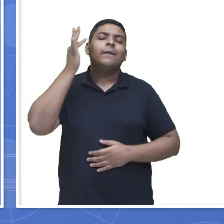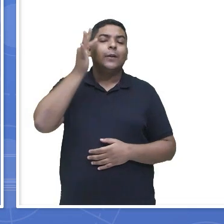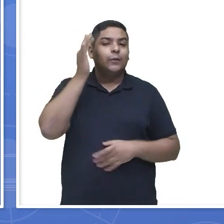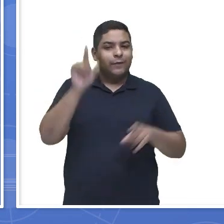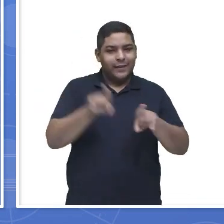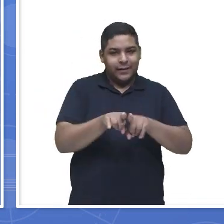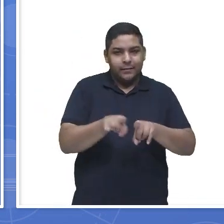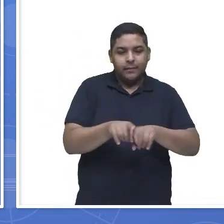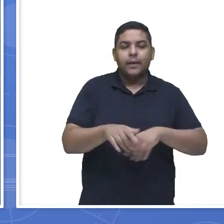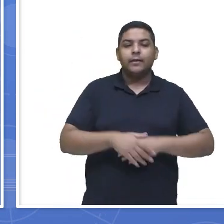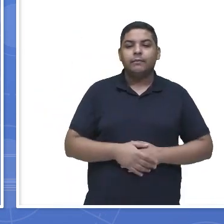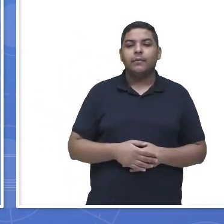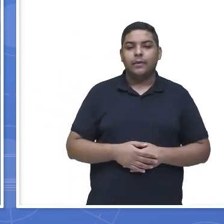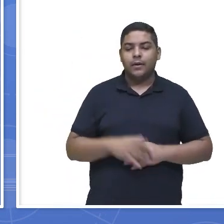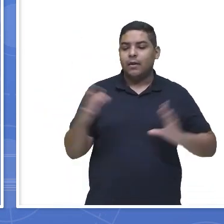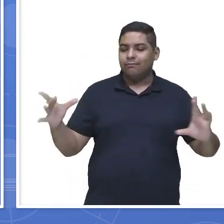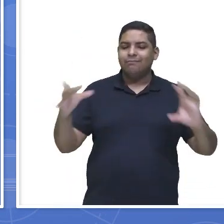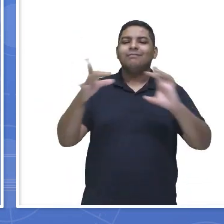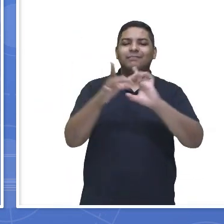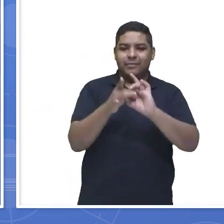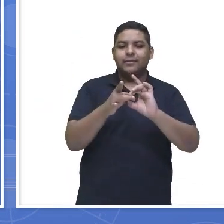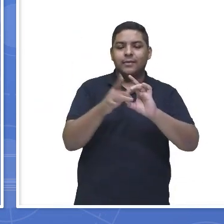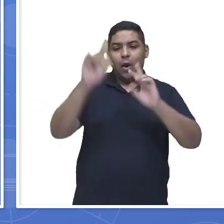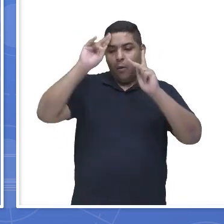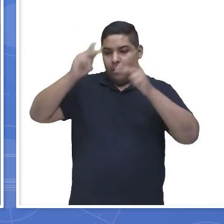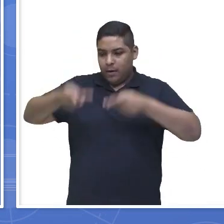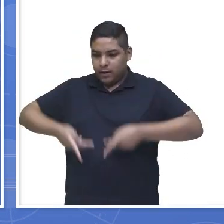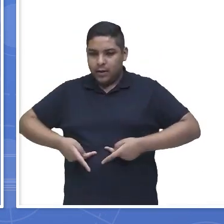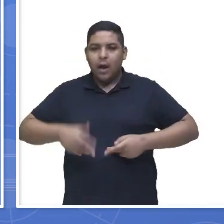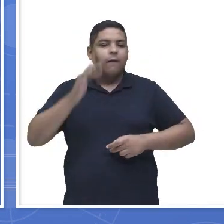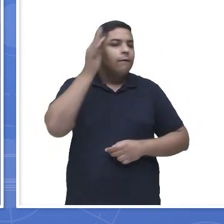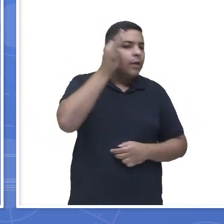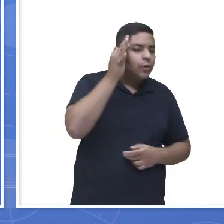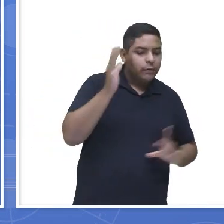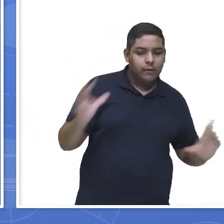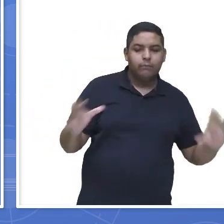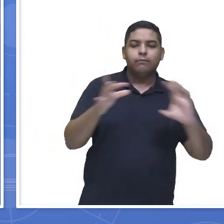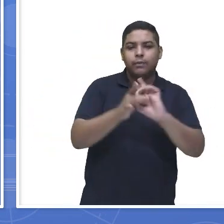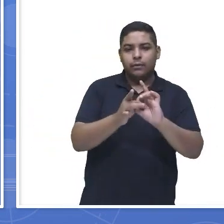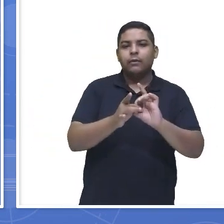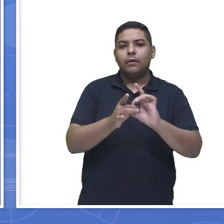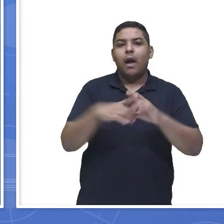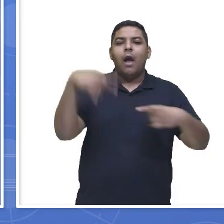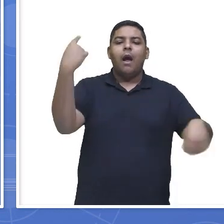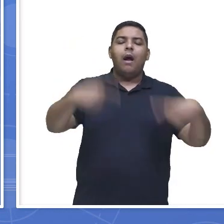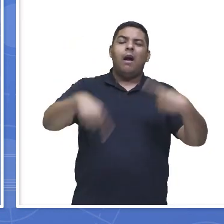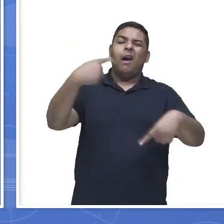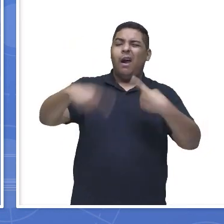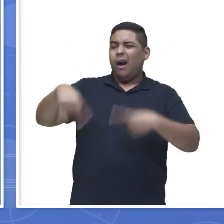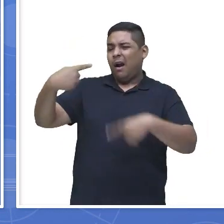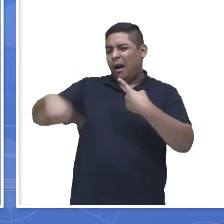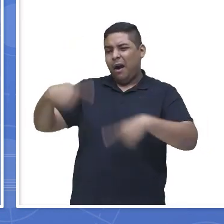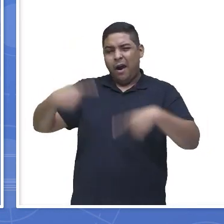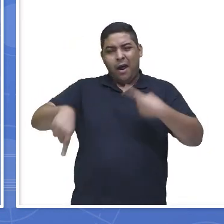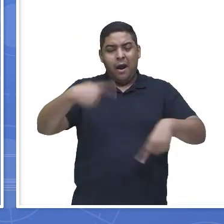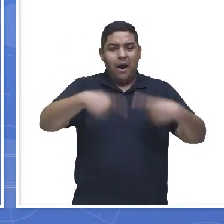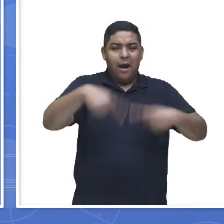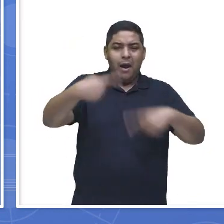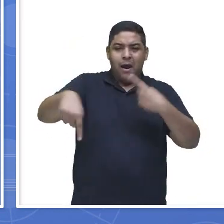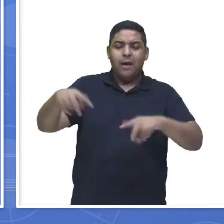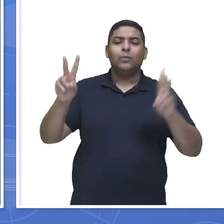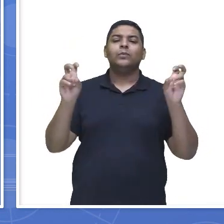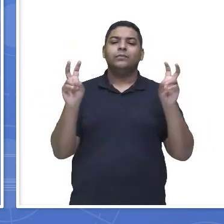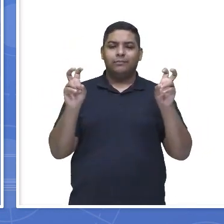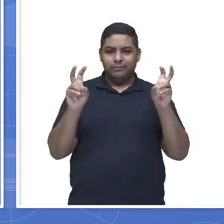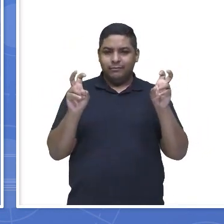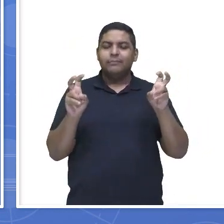filosofia, porque uma estará ali atrelada à outra, a briga que não foi isso daí, né? A briga que não foi